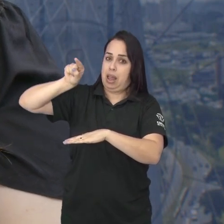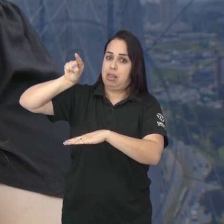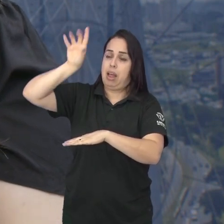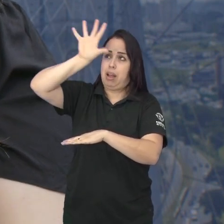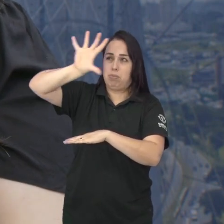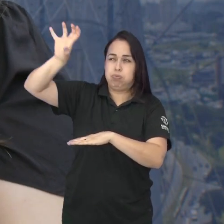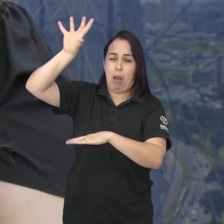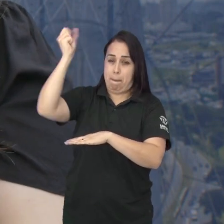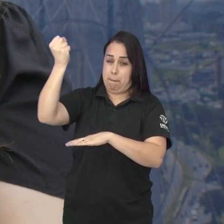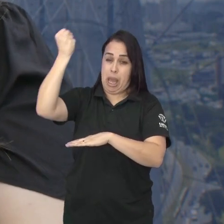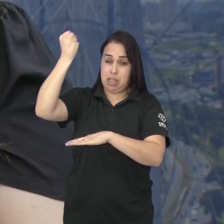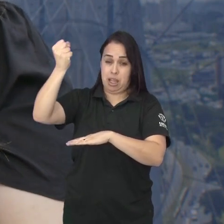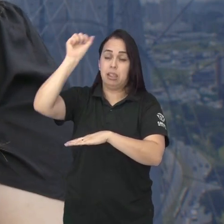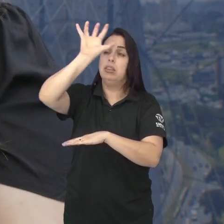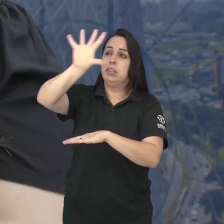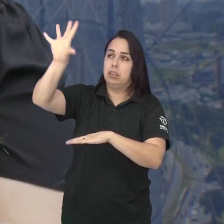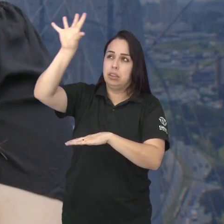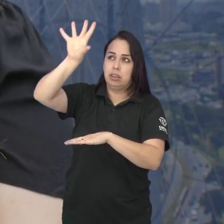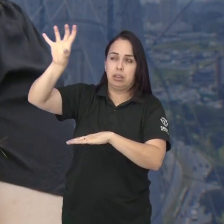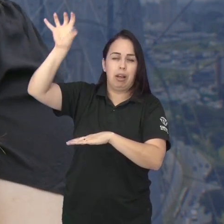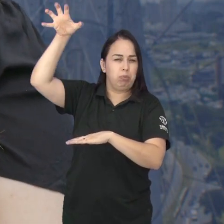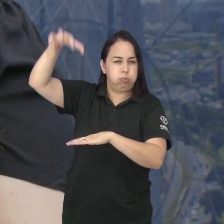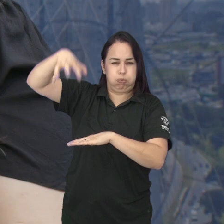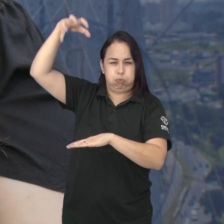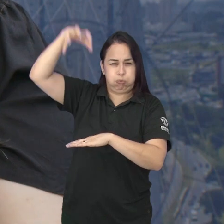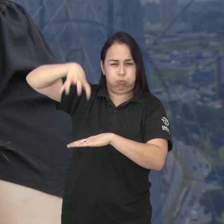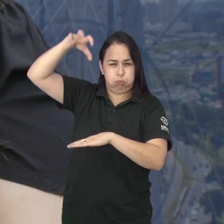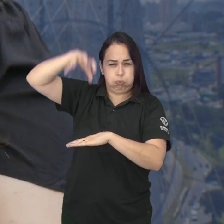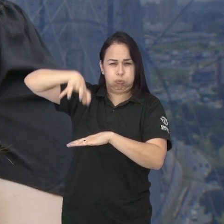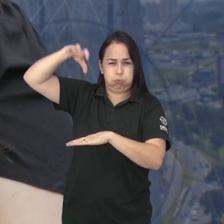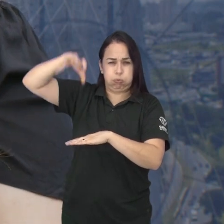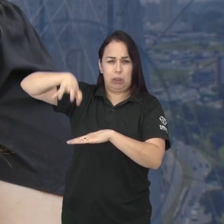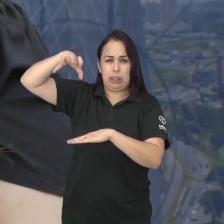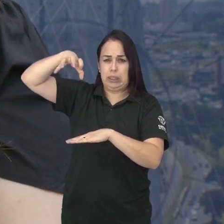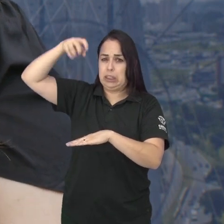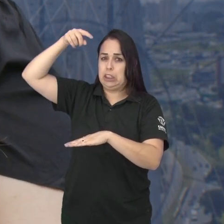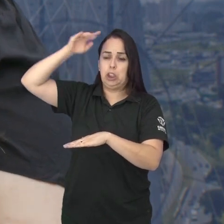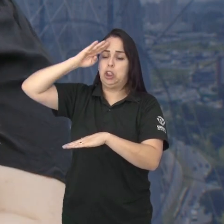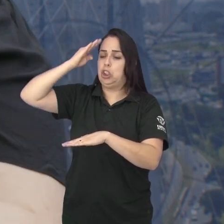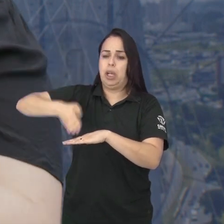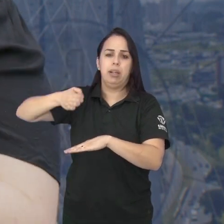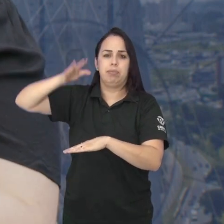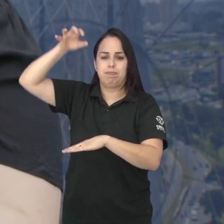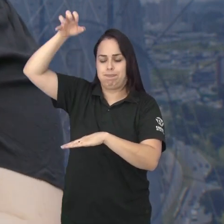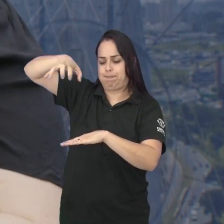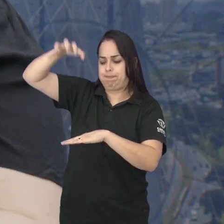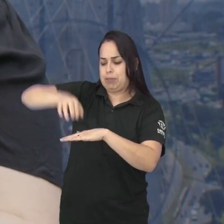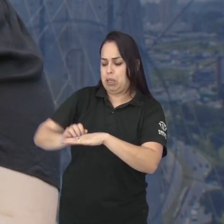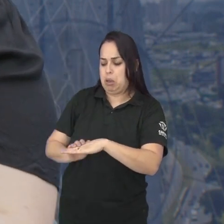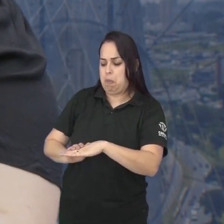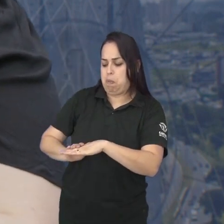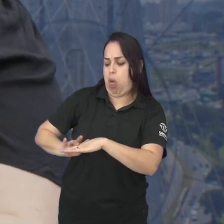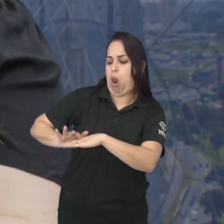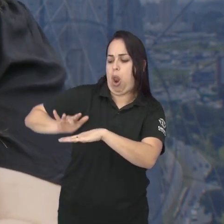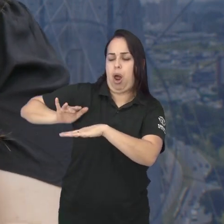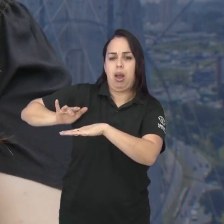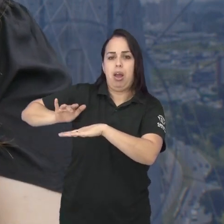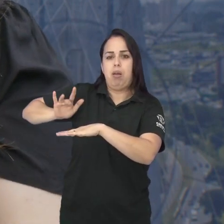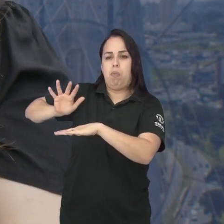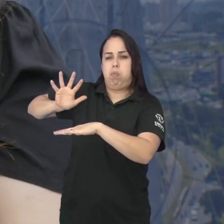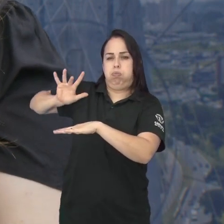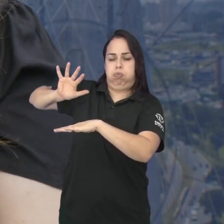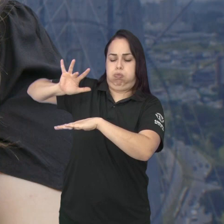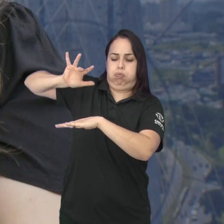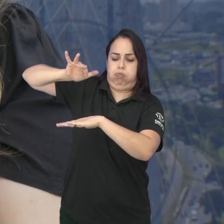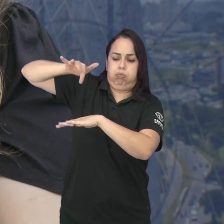de tempestade, elas são muito carregadas, então é um volume muito grande de chuva. Então cai de uma vez a